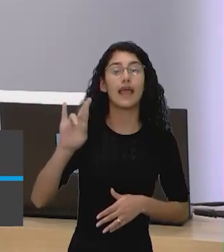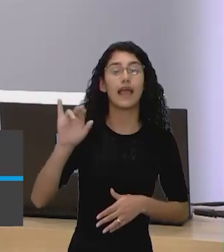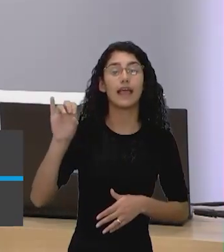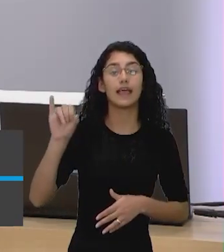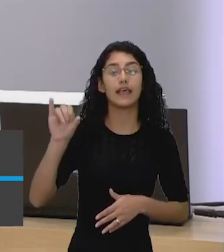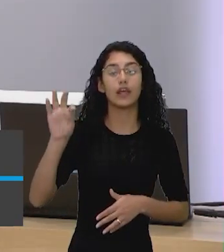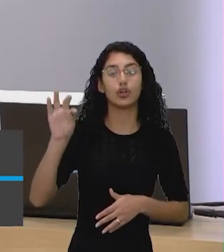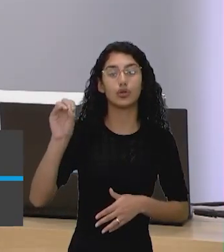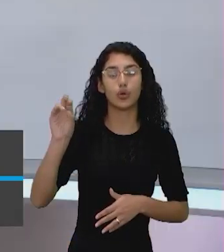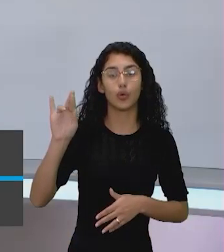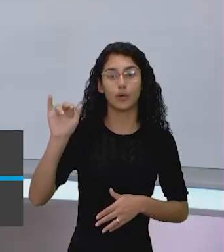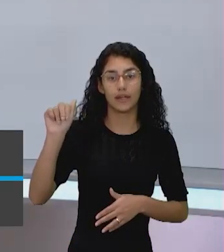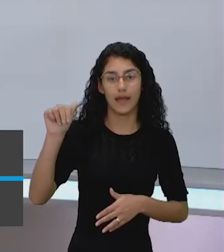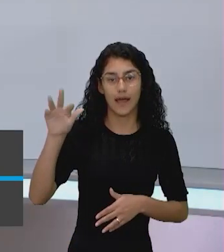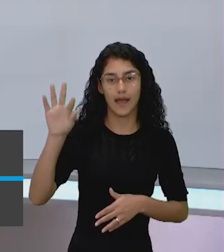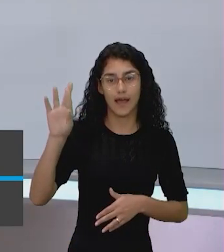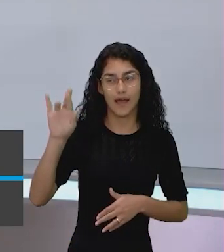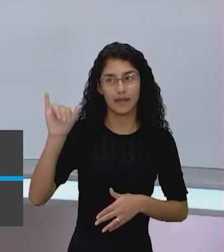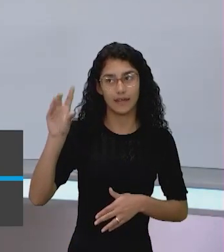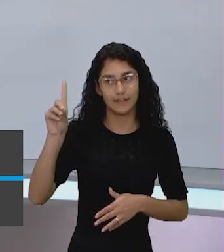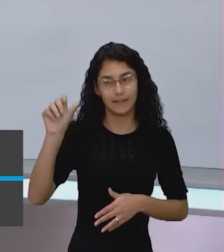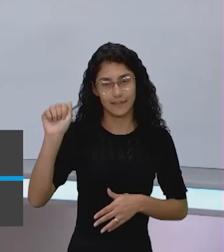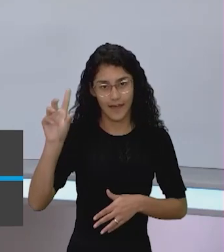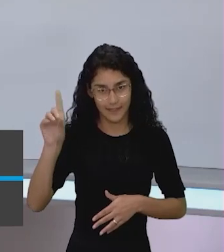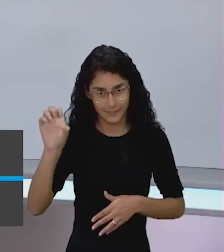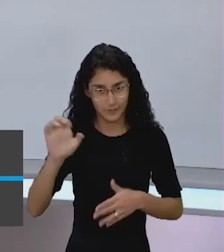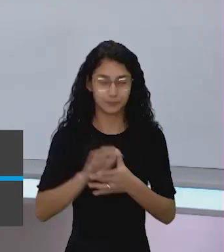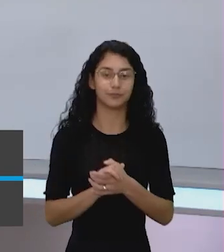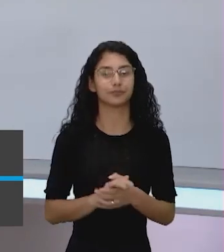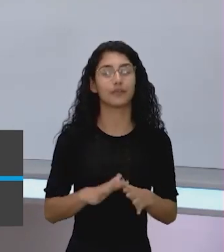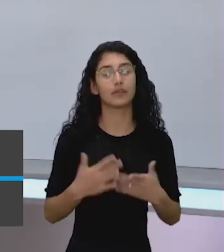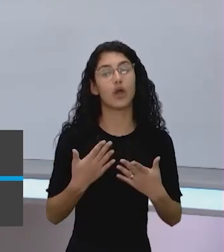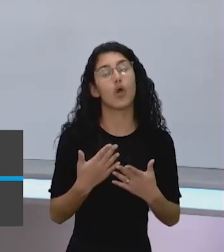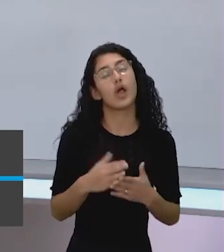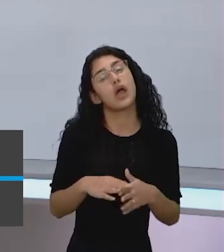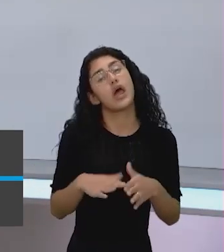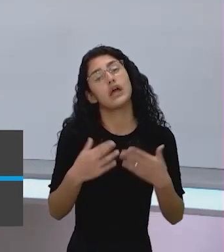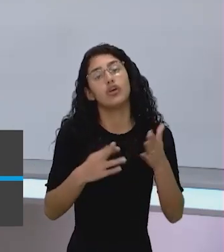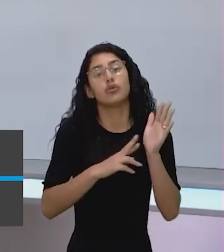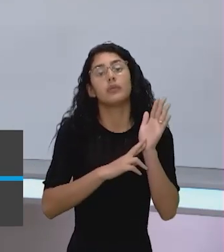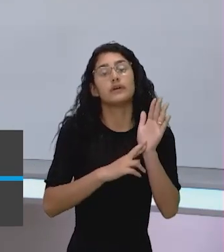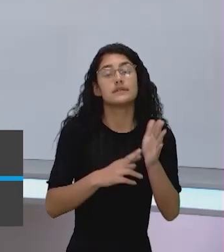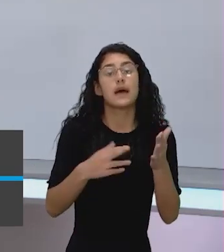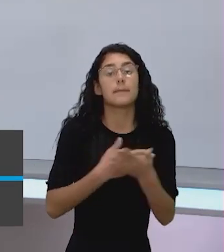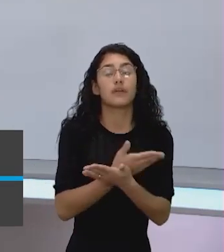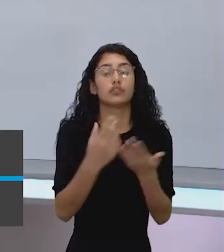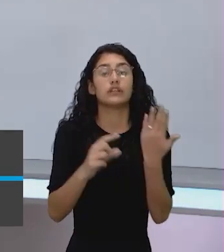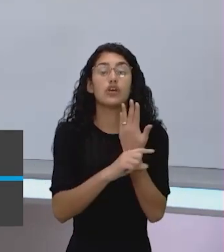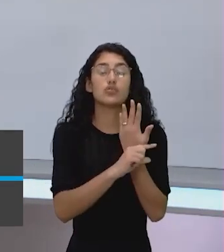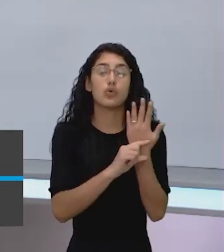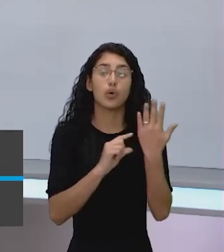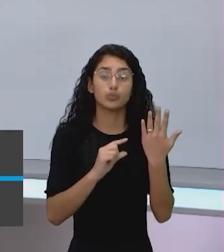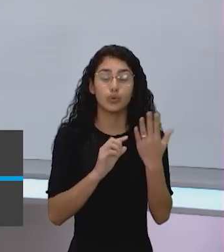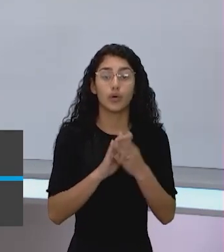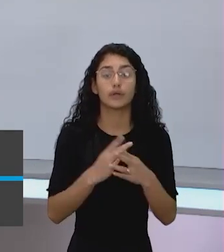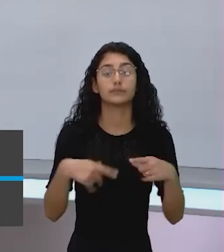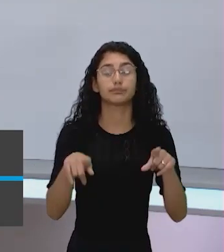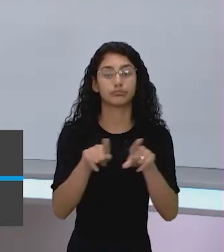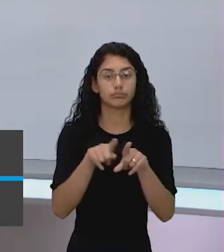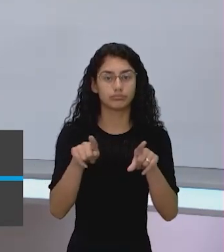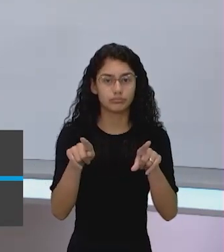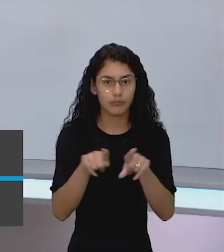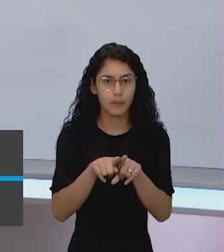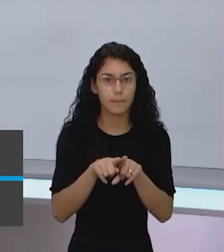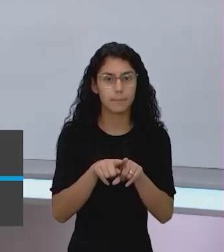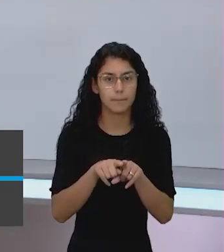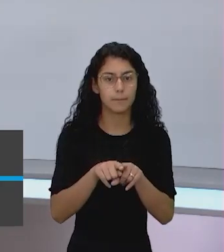para falar. Pessoal, então, meu interesse, além de apresentar esse grande autor, é também proporcionar